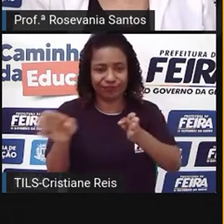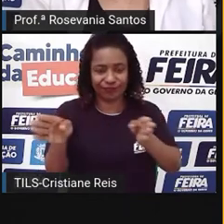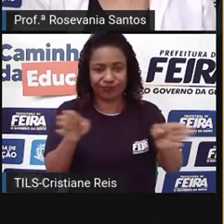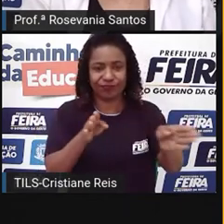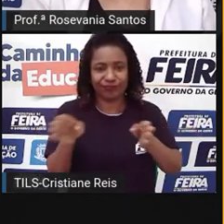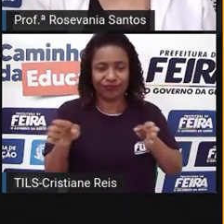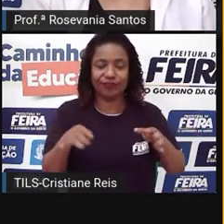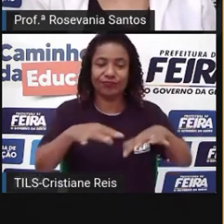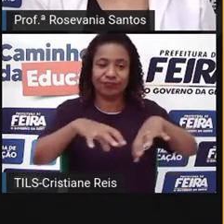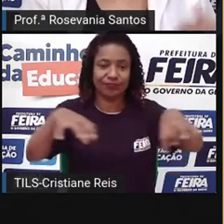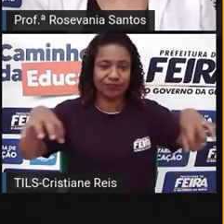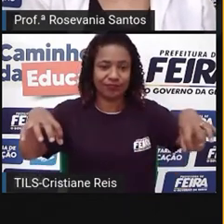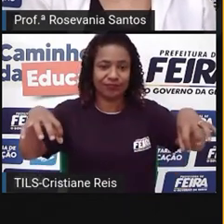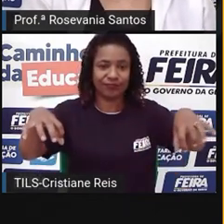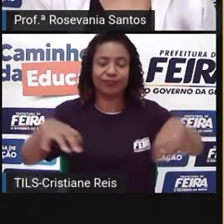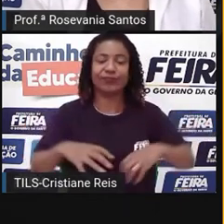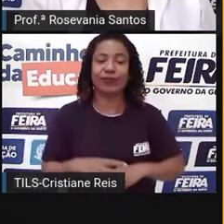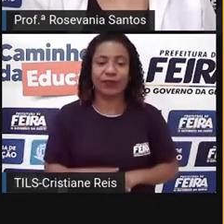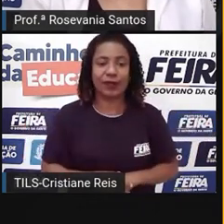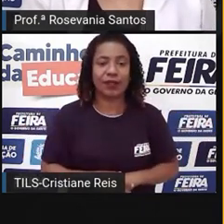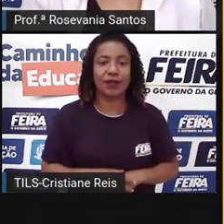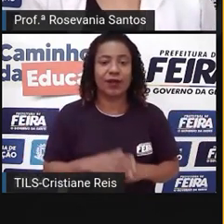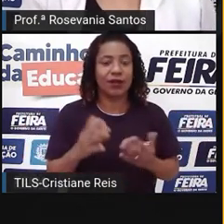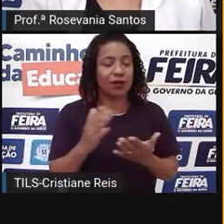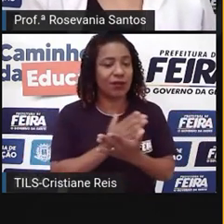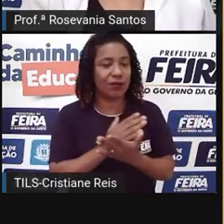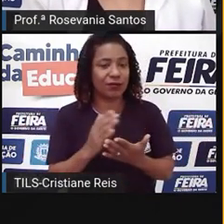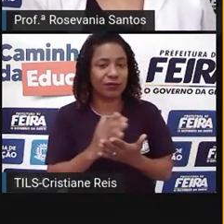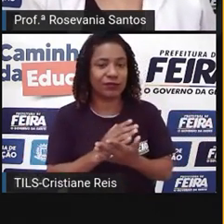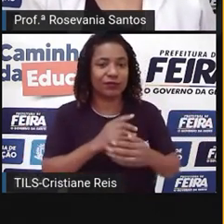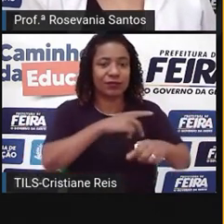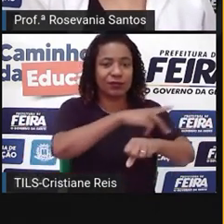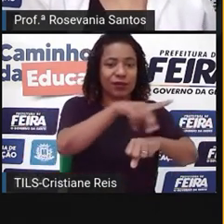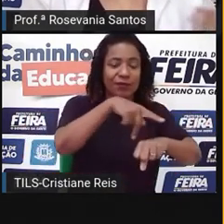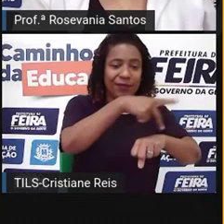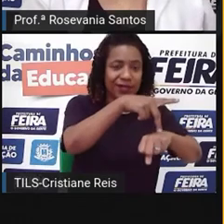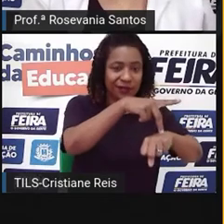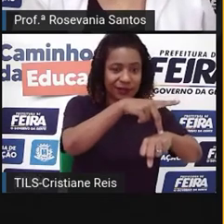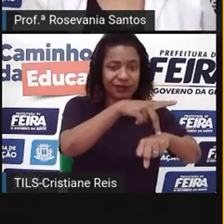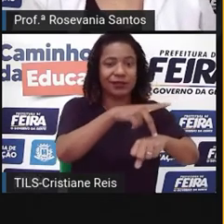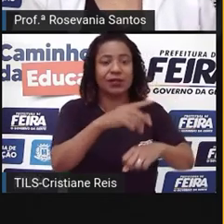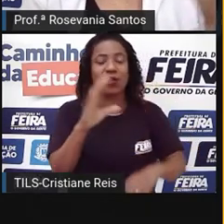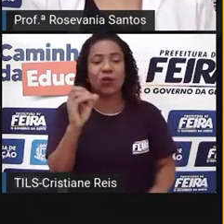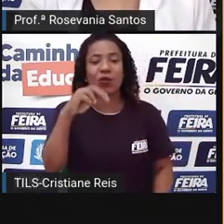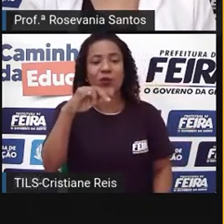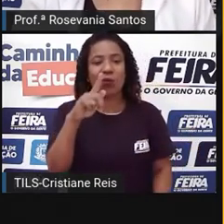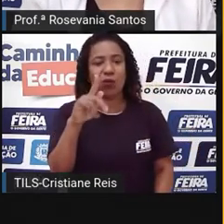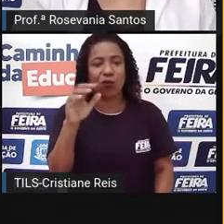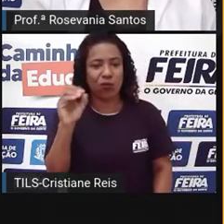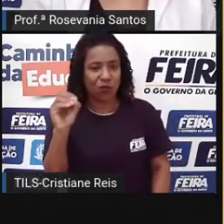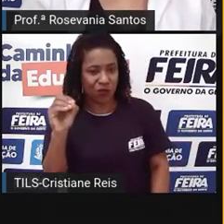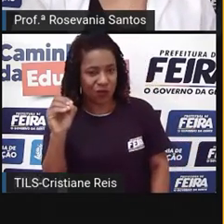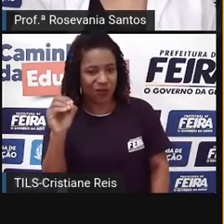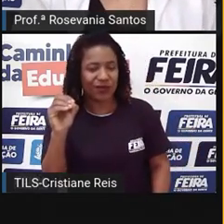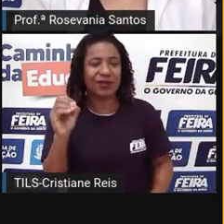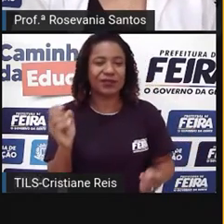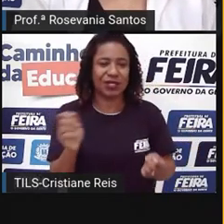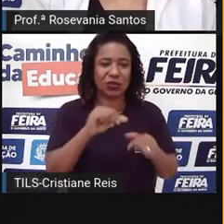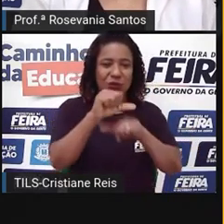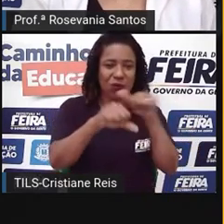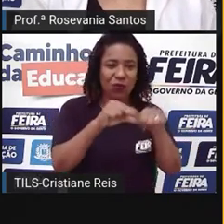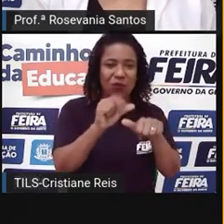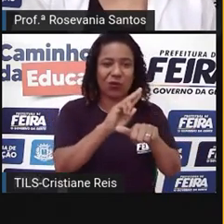existem muitos países que vai que volta o nome, exemplo, né, do próprio Congo, que já foi Zaire, que depois voltou de novo para ser Congo.